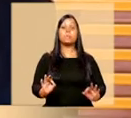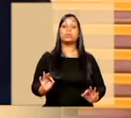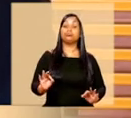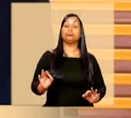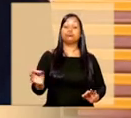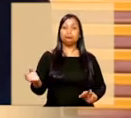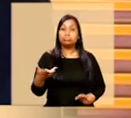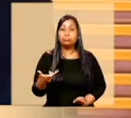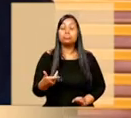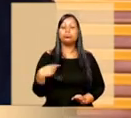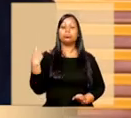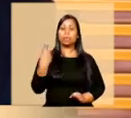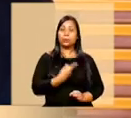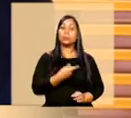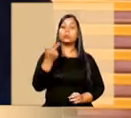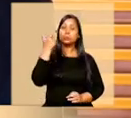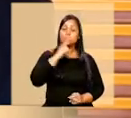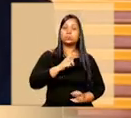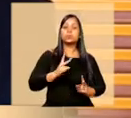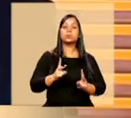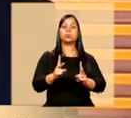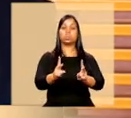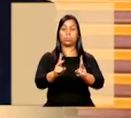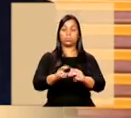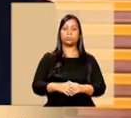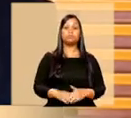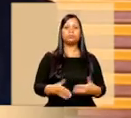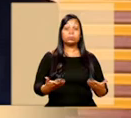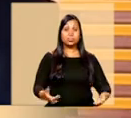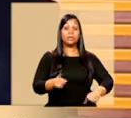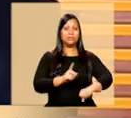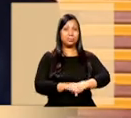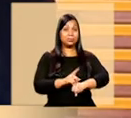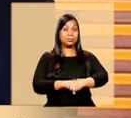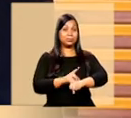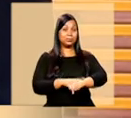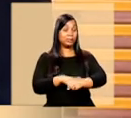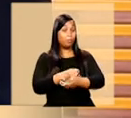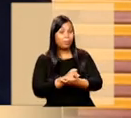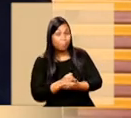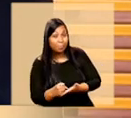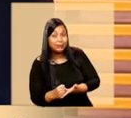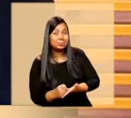é uma corrida para que a gente consiga manter isso viável. Se esse tempo